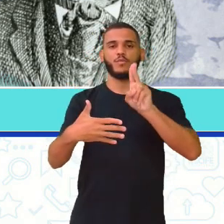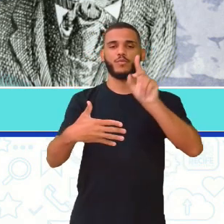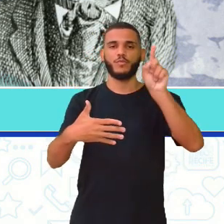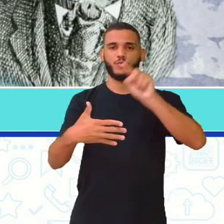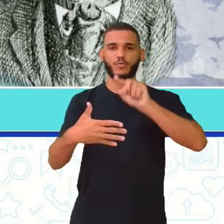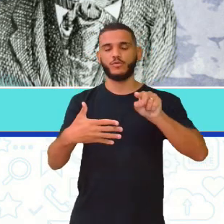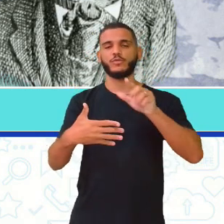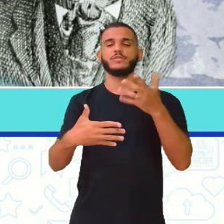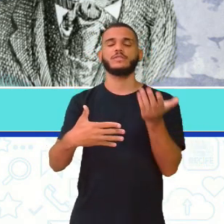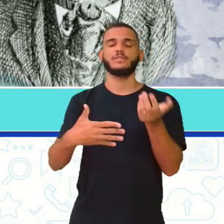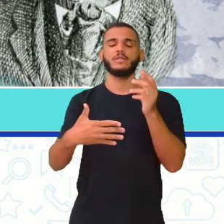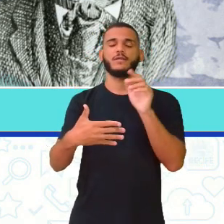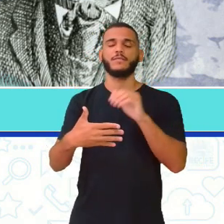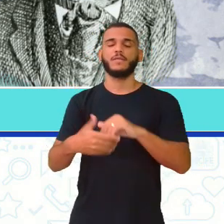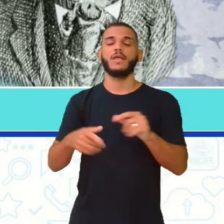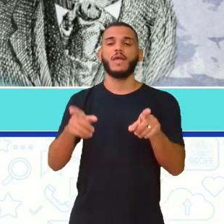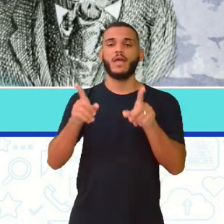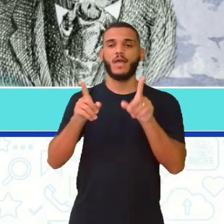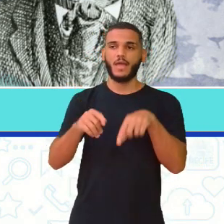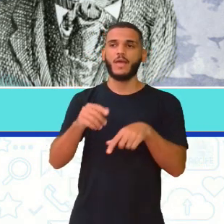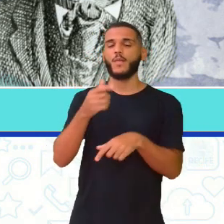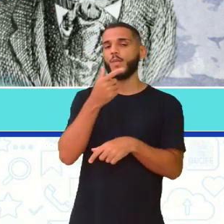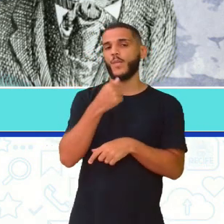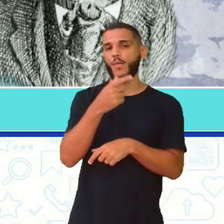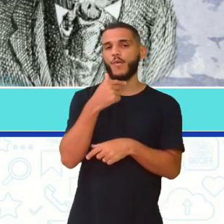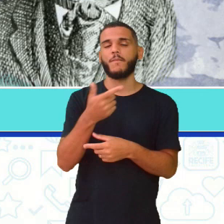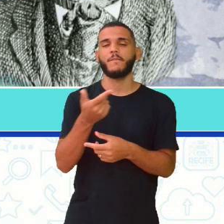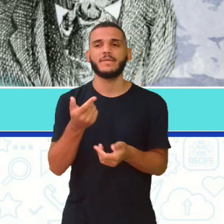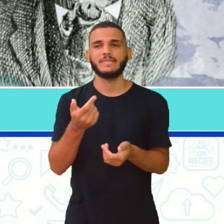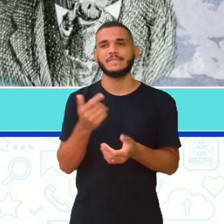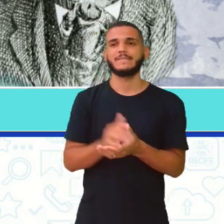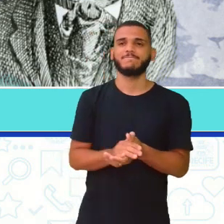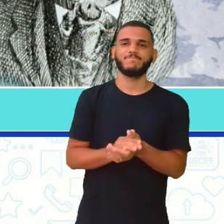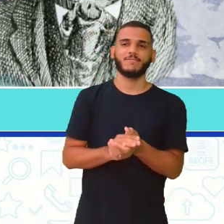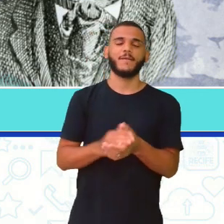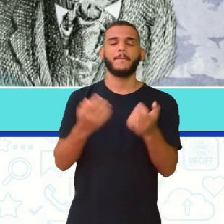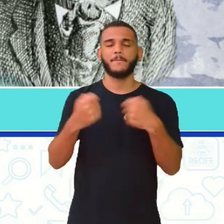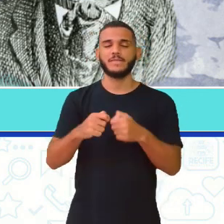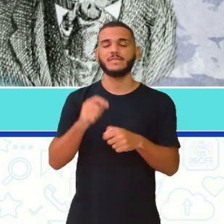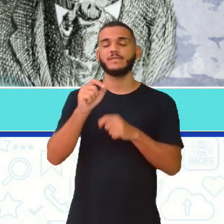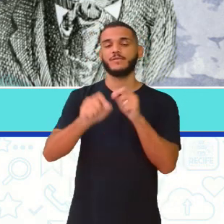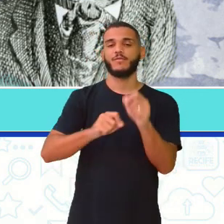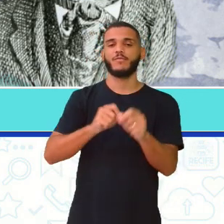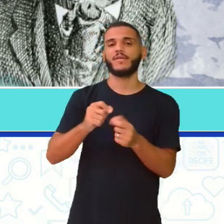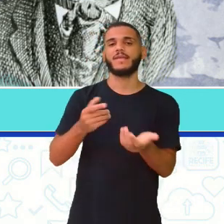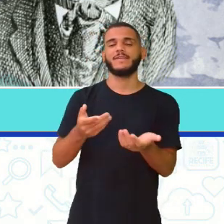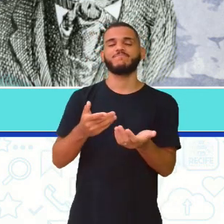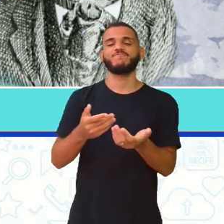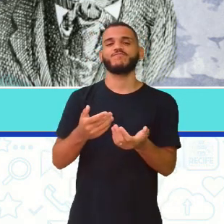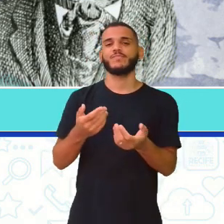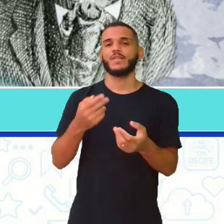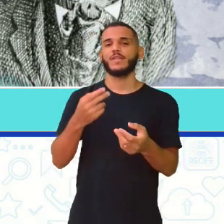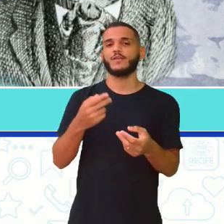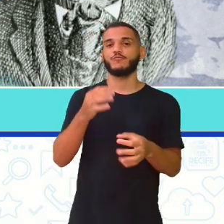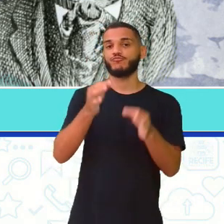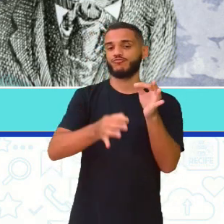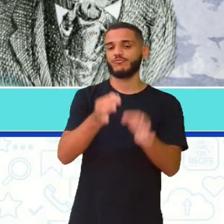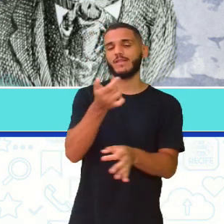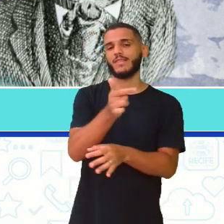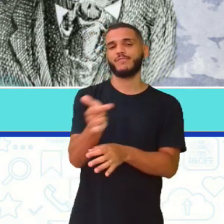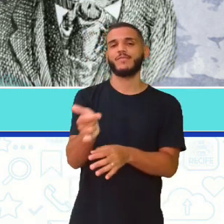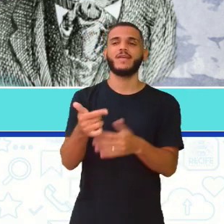e Souza é um injustiçado. Ele era conhecido como Dante Negro ou Cisne Negro e foi o único